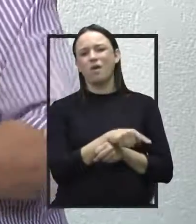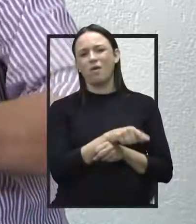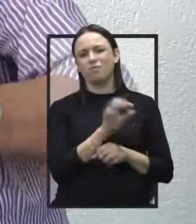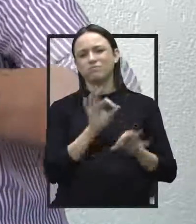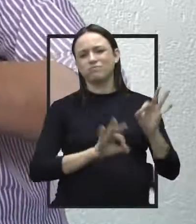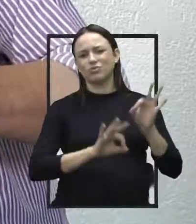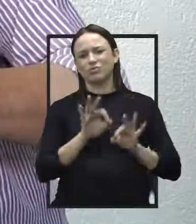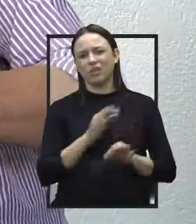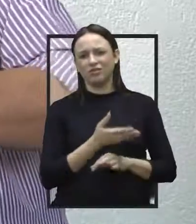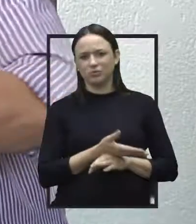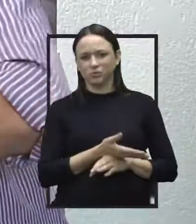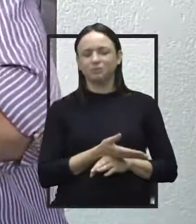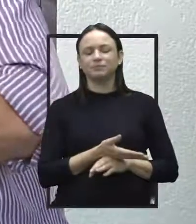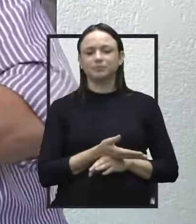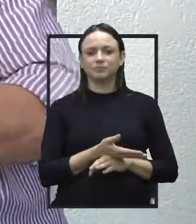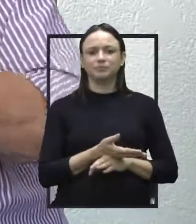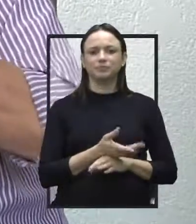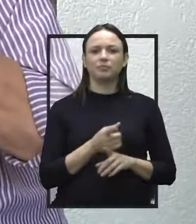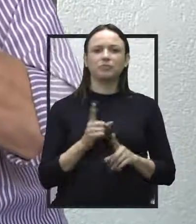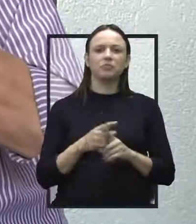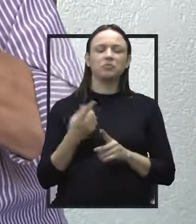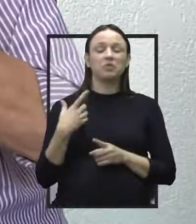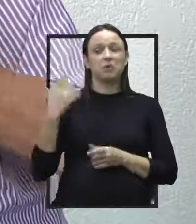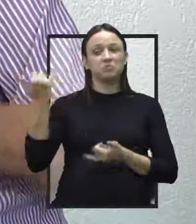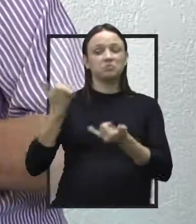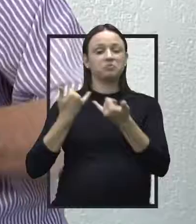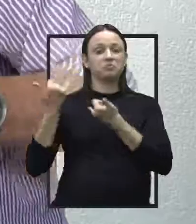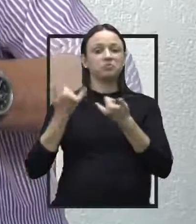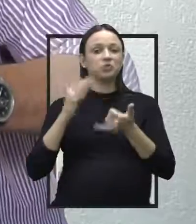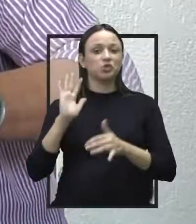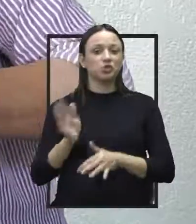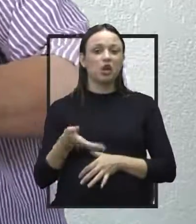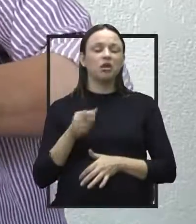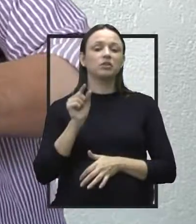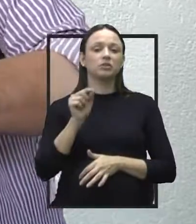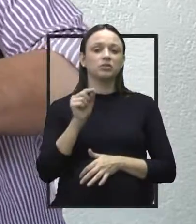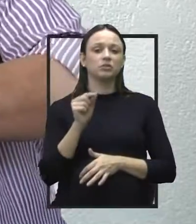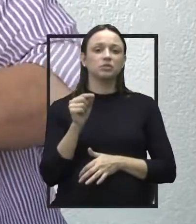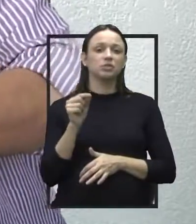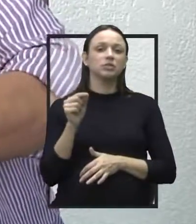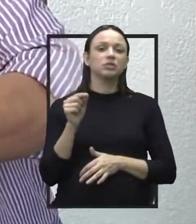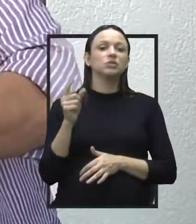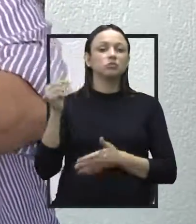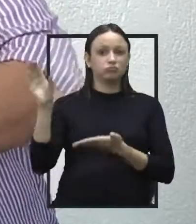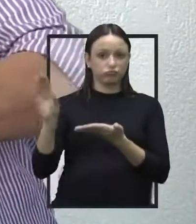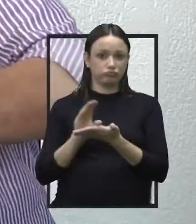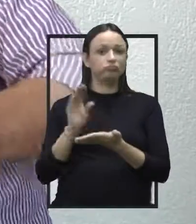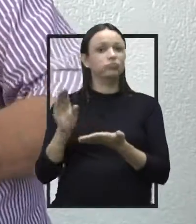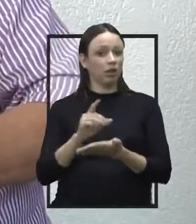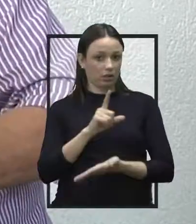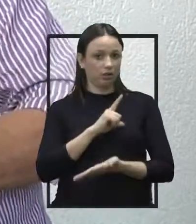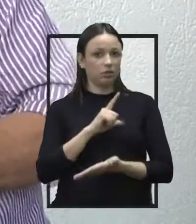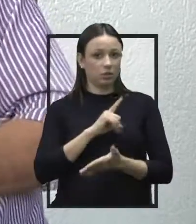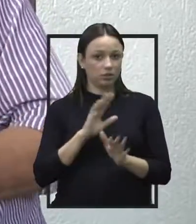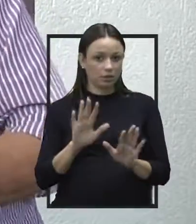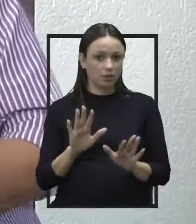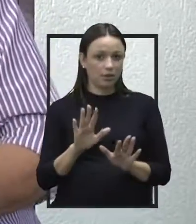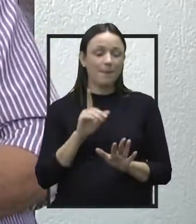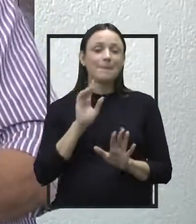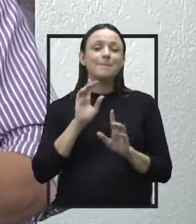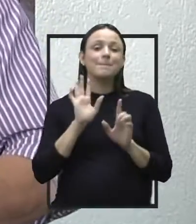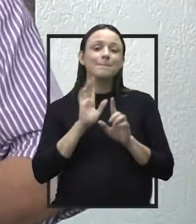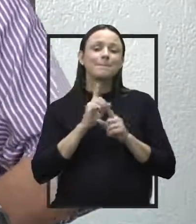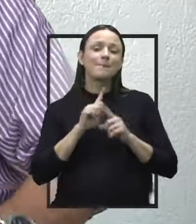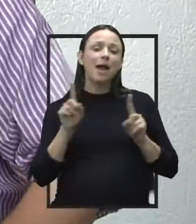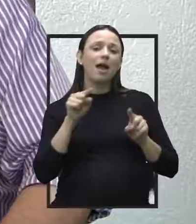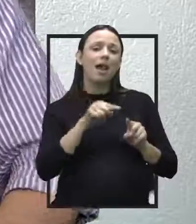projeto, mas eu, inclusive por informações que eu já obtive, os recursos estão vindo. Só que ali parou